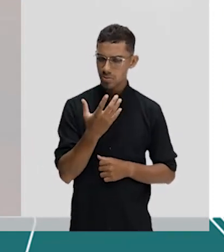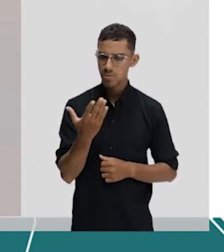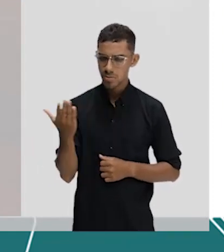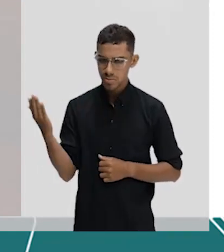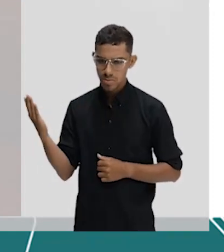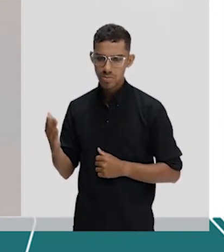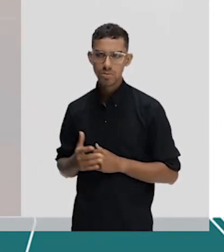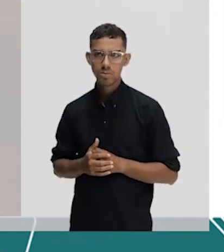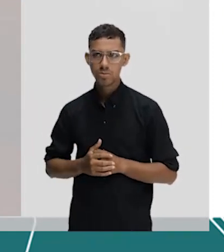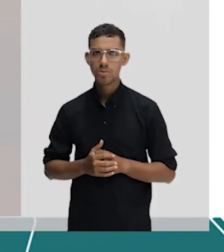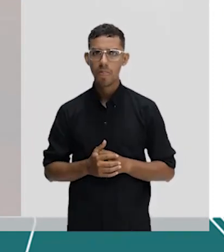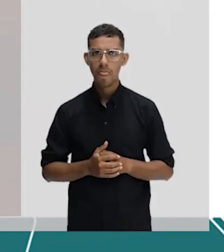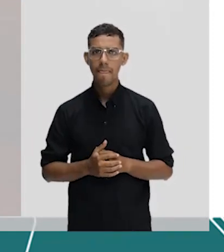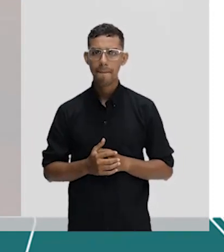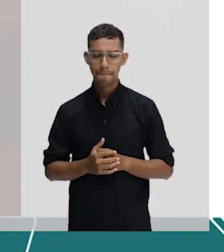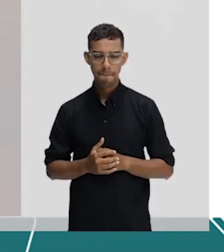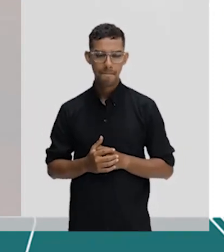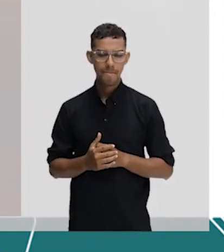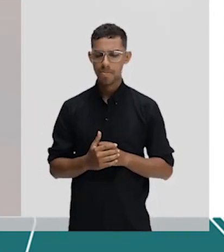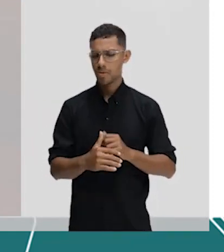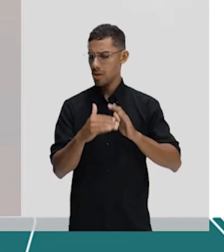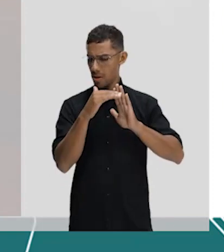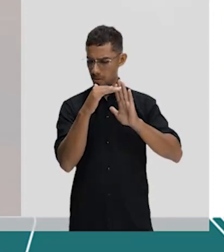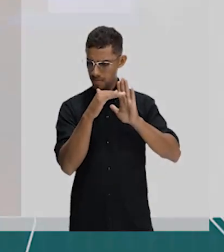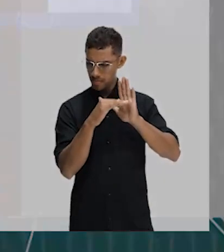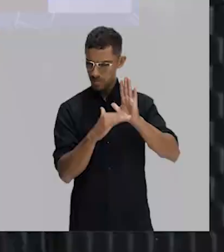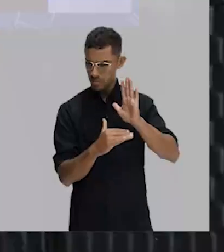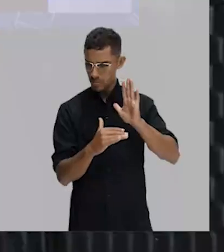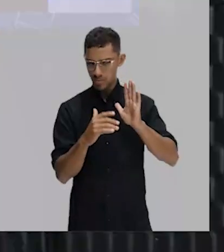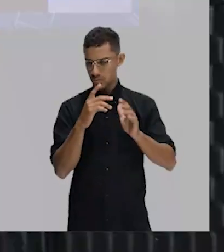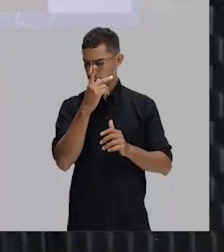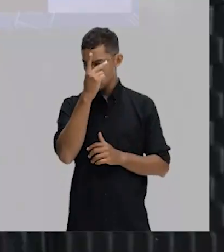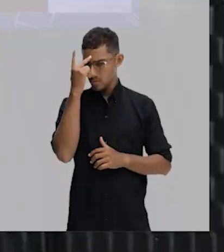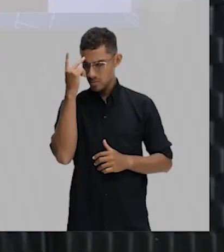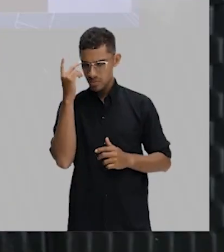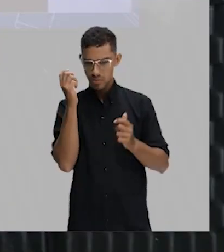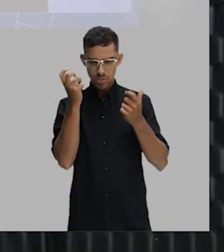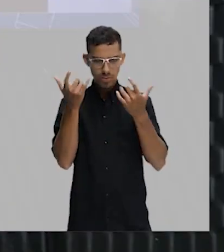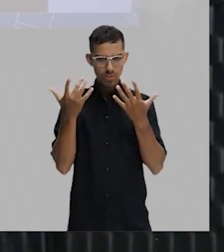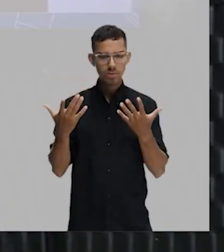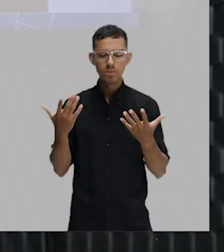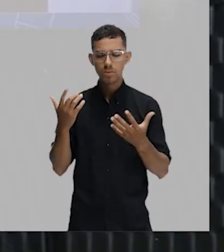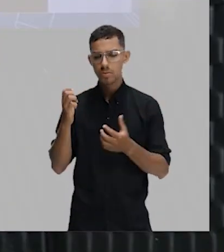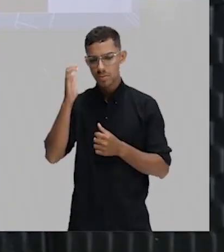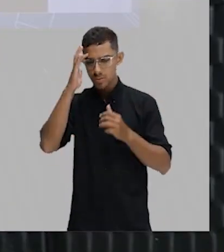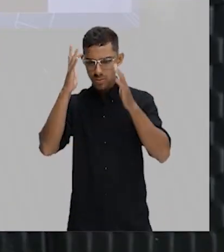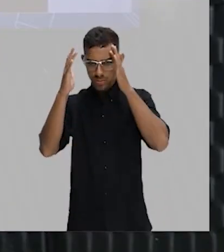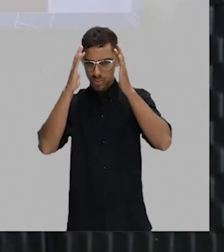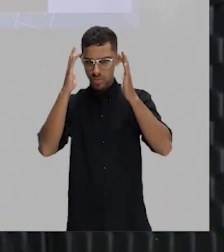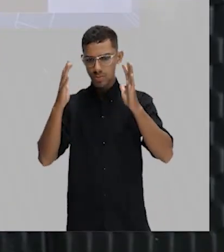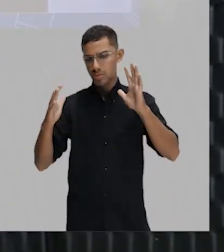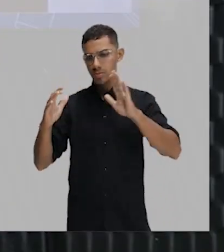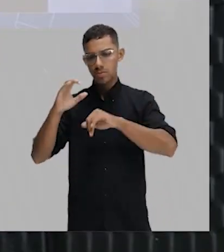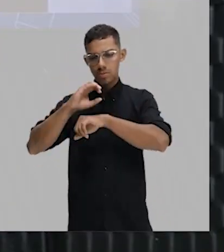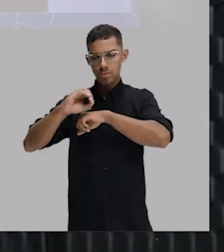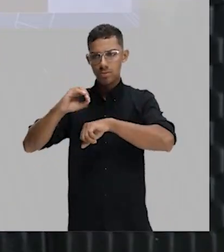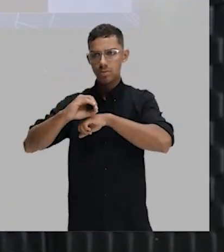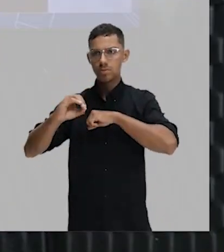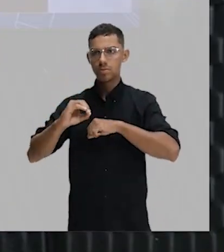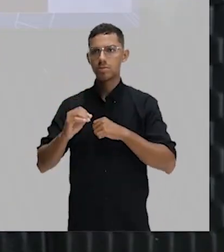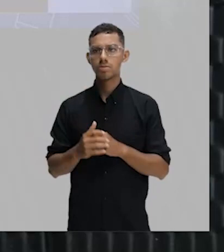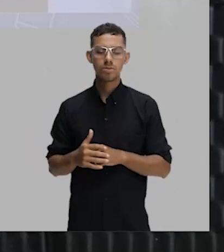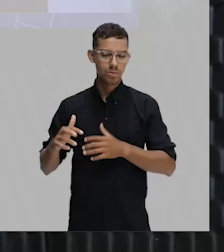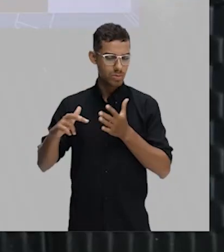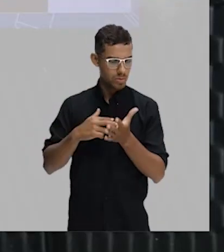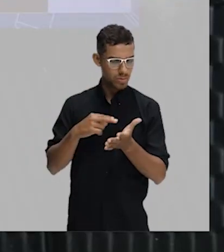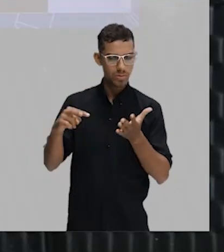Gente, na programação é tanta coisa que fica difícil você falar, mas se você puder imaginar oficinas para participar de